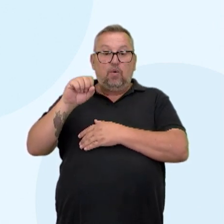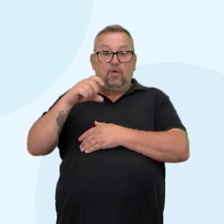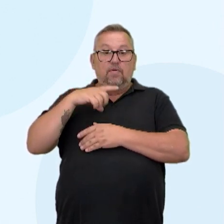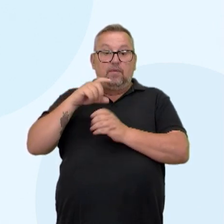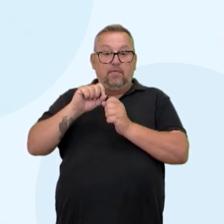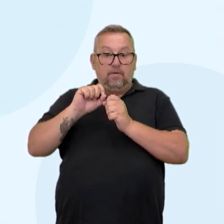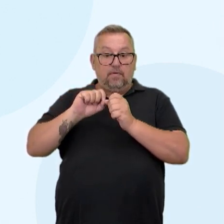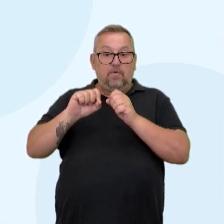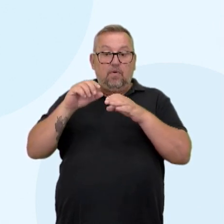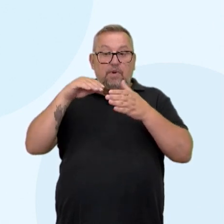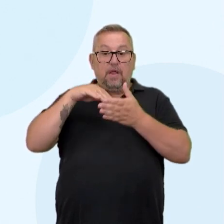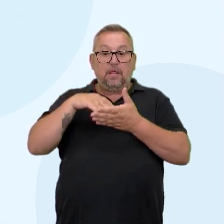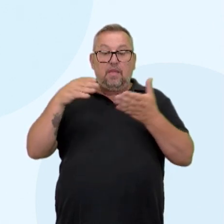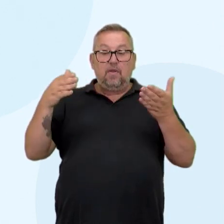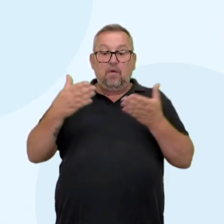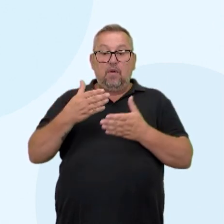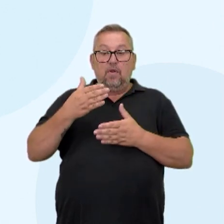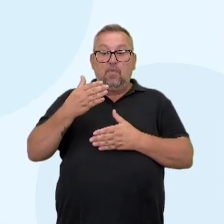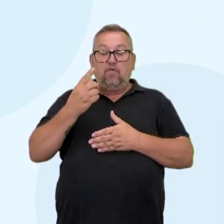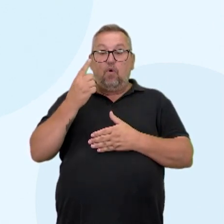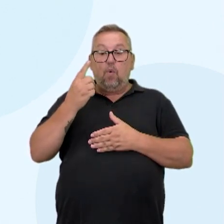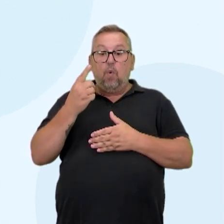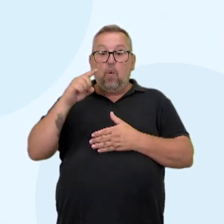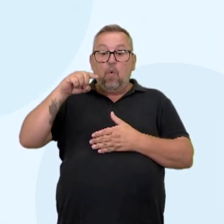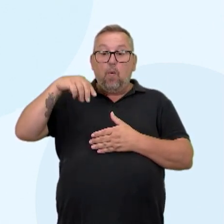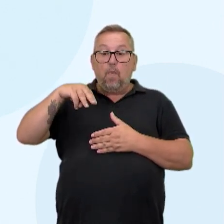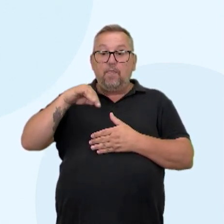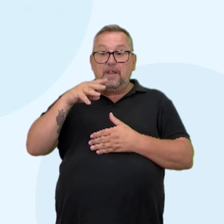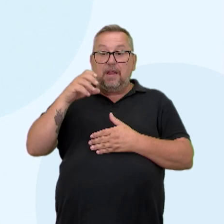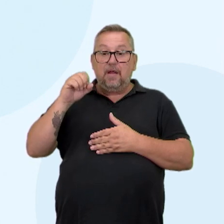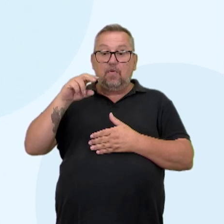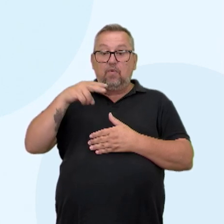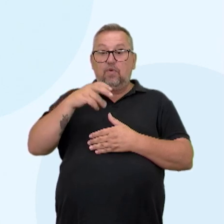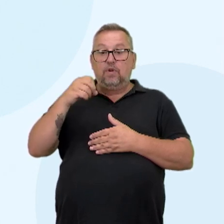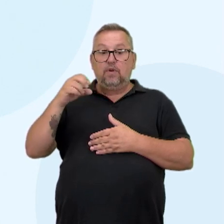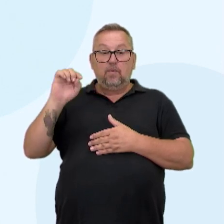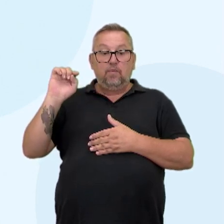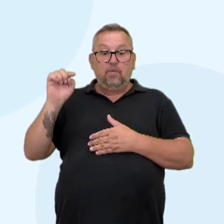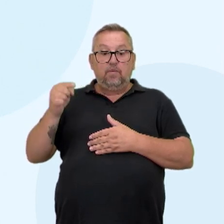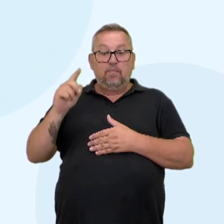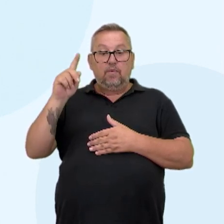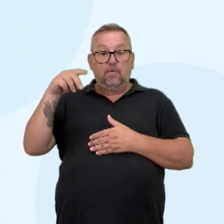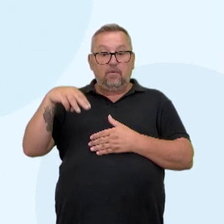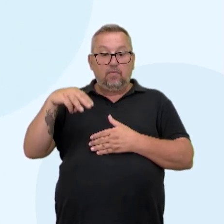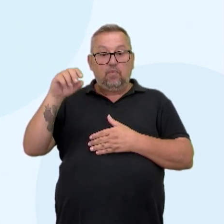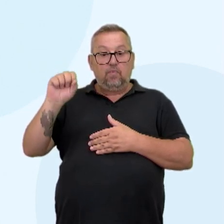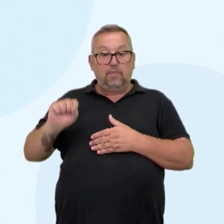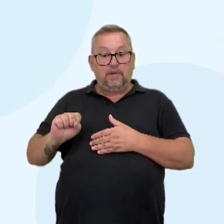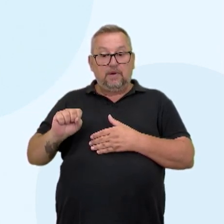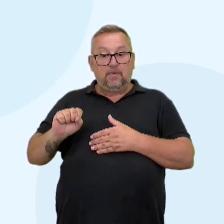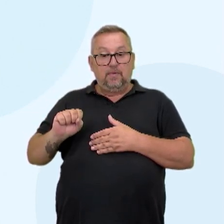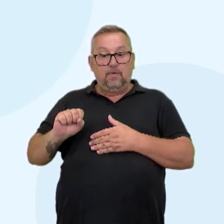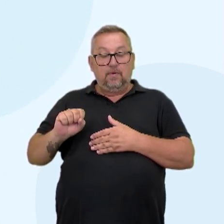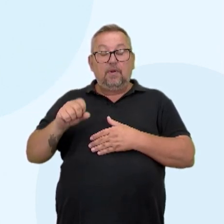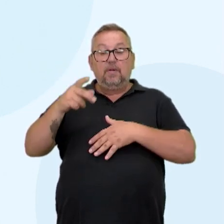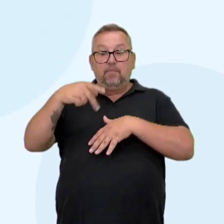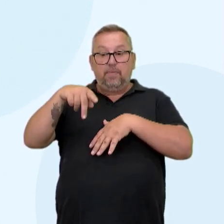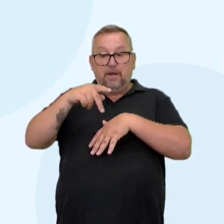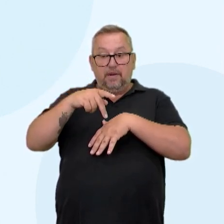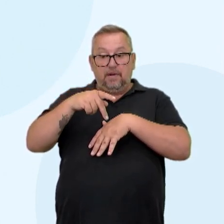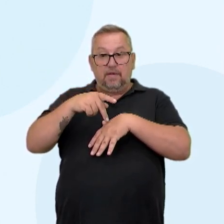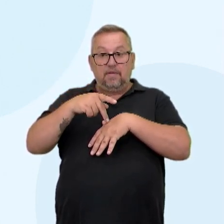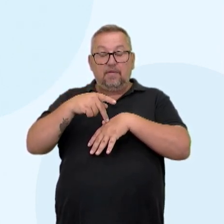se formaram cobrem hoje uma extensão de mais de 1.200.000 km² no sul do Brasil e